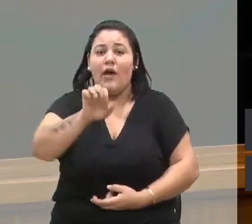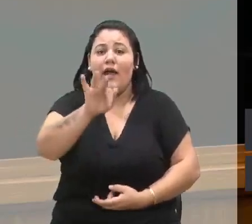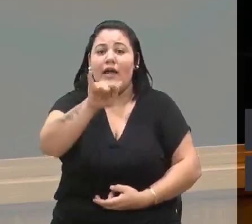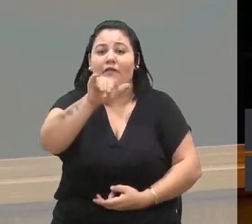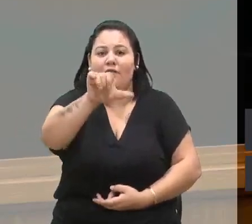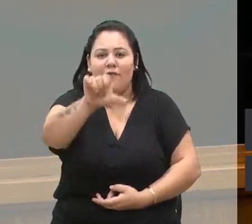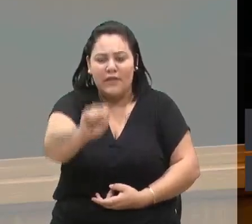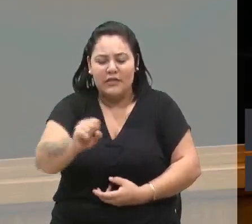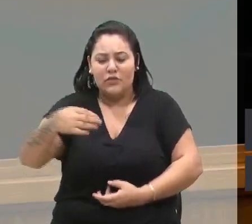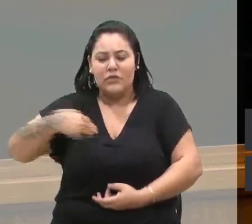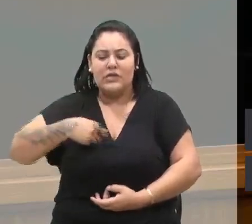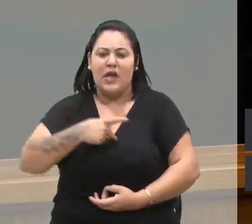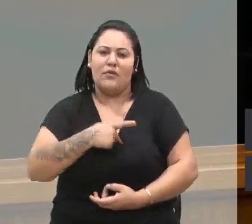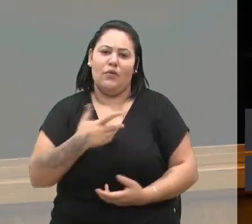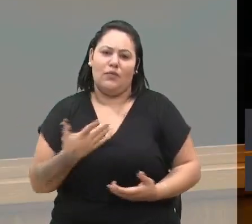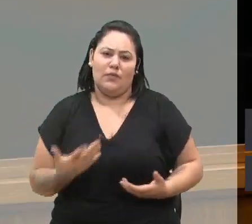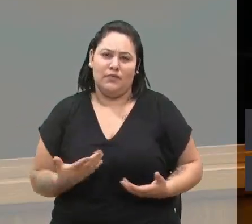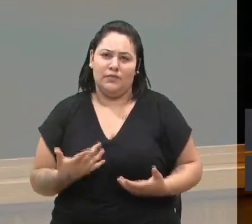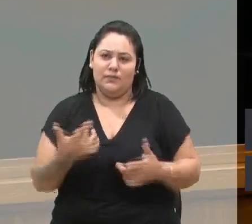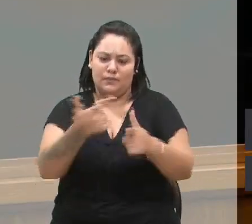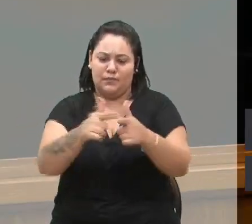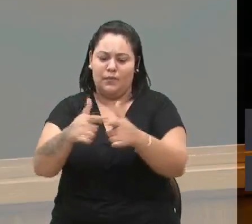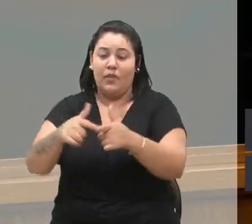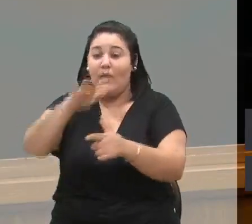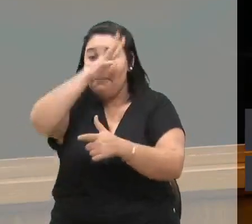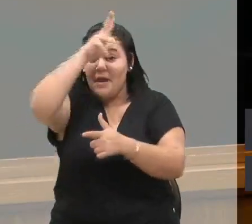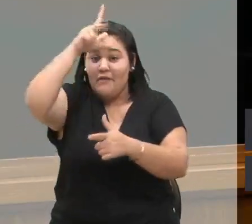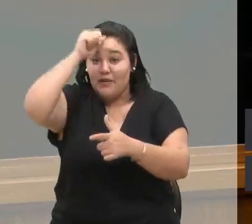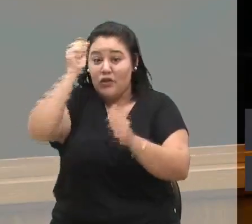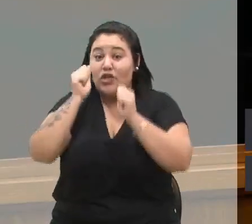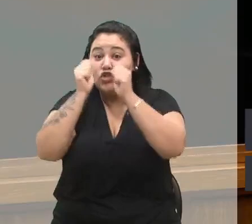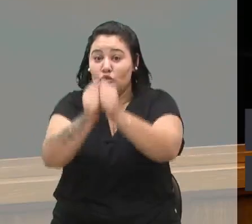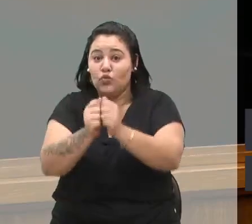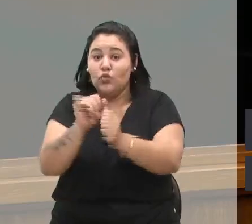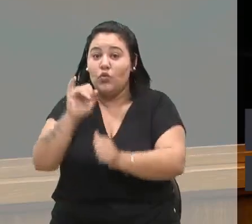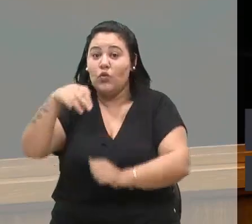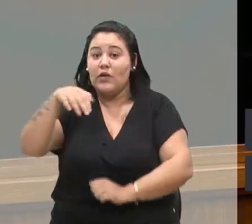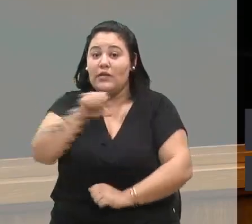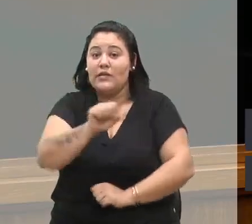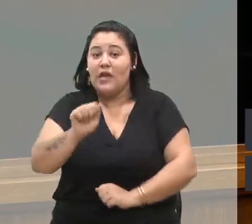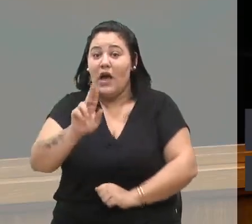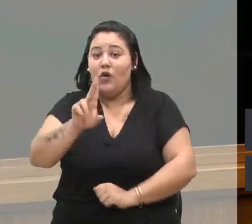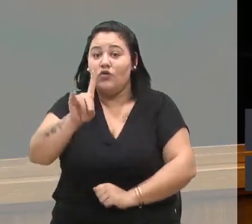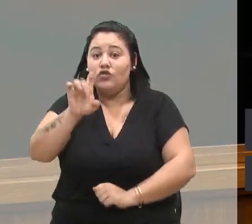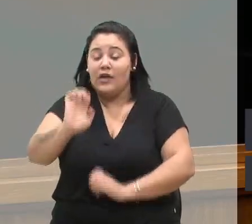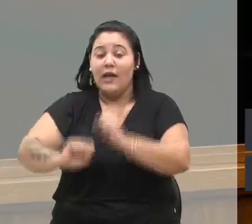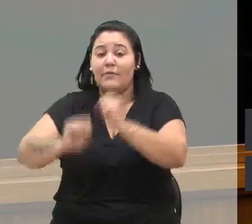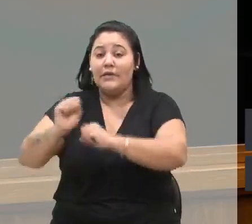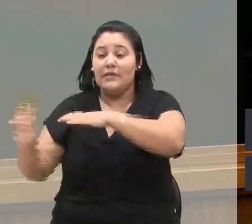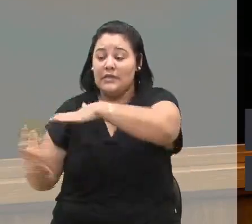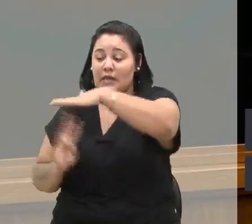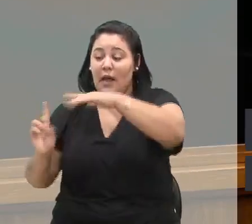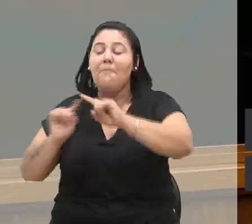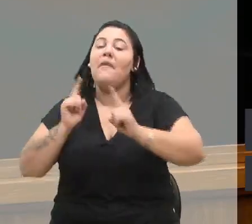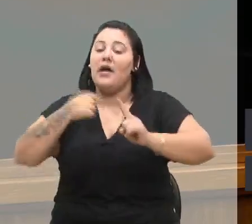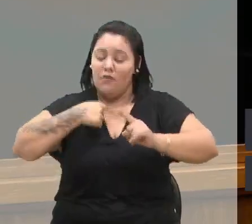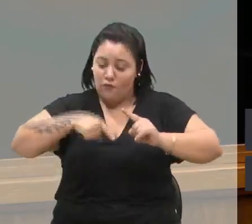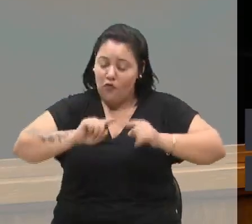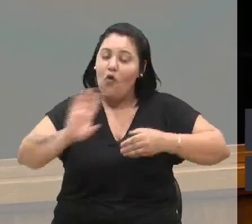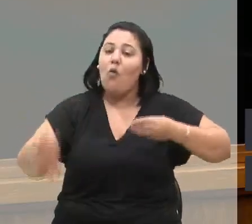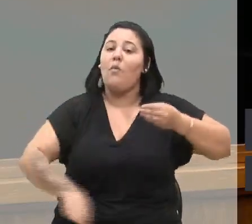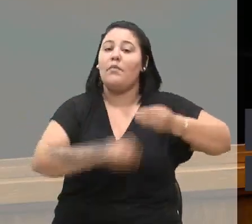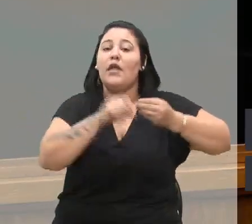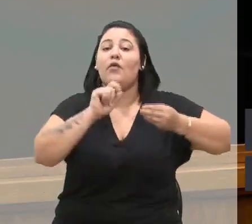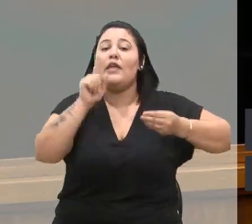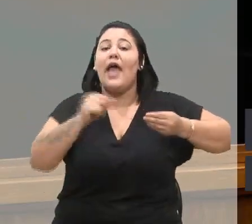do Ministério Público, aliás, da Prefeitura com o InSaúde. Mas nós iremos complementar, porque é muito